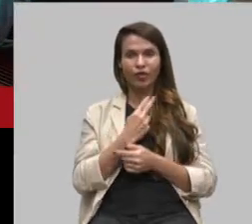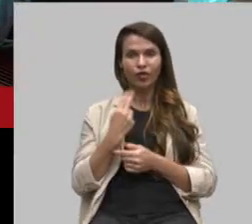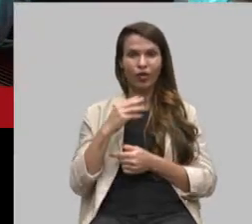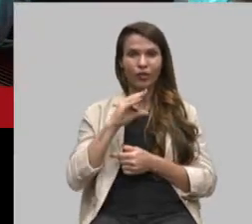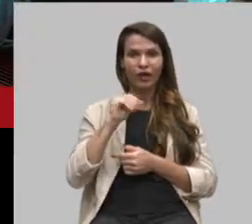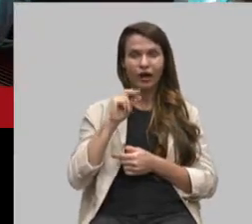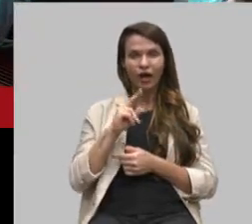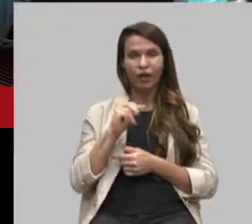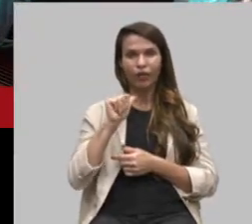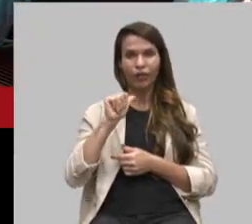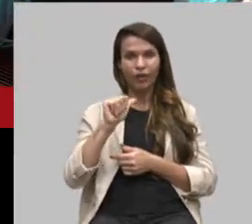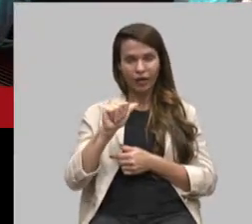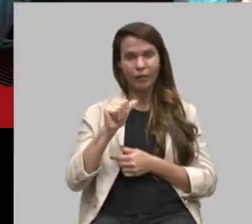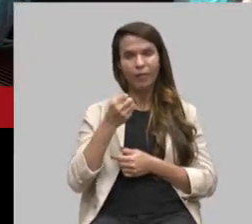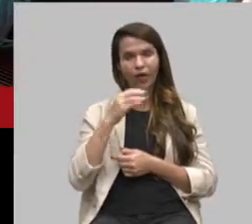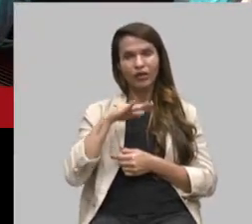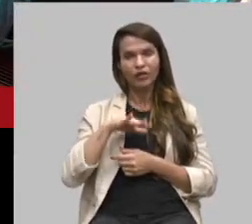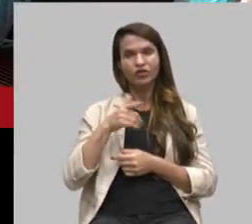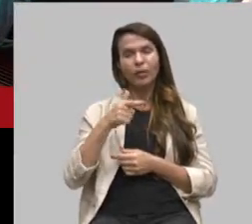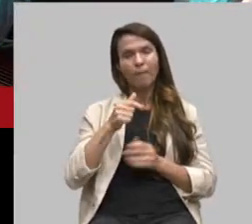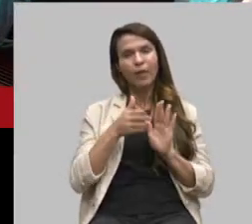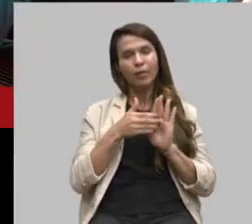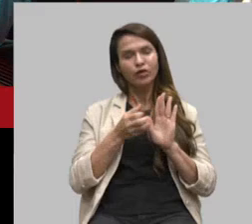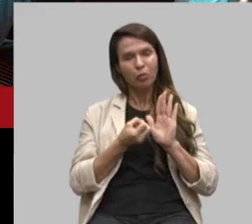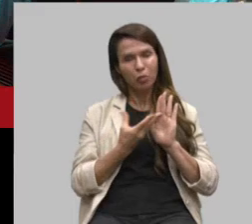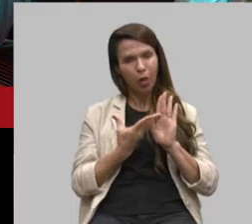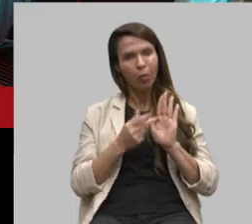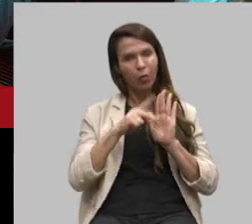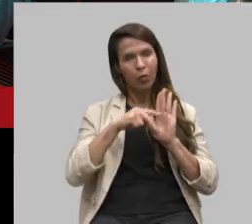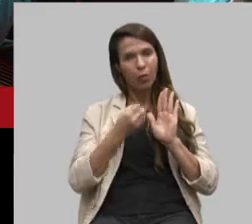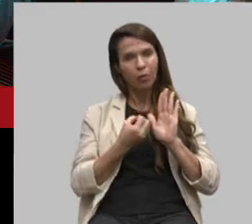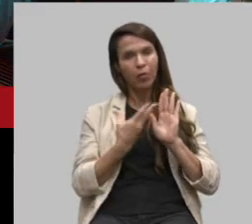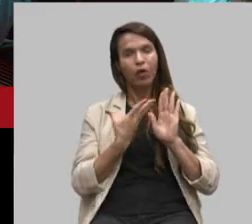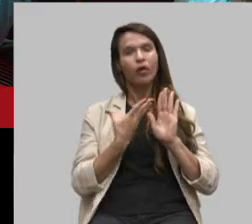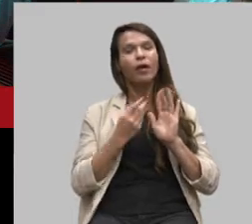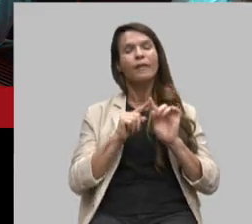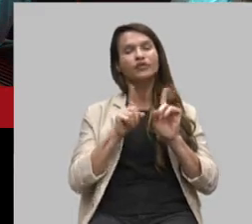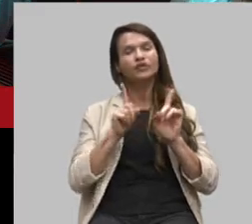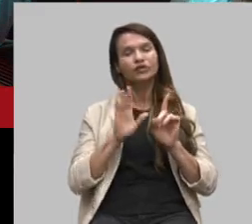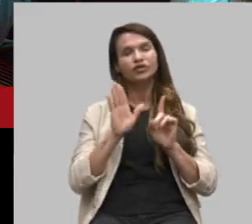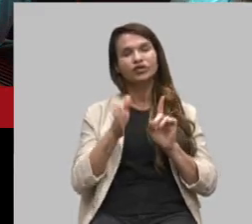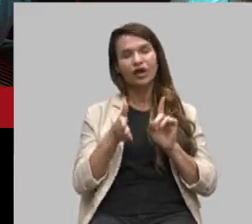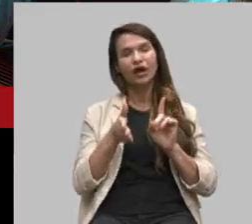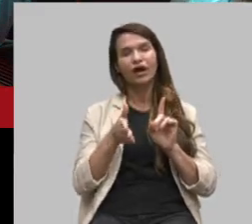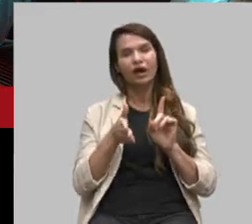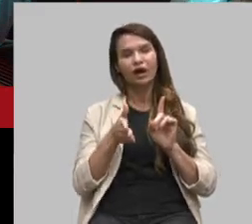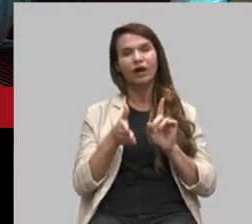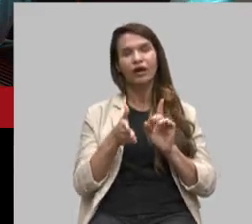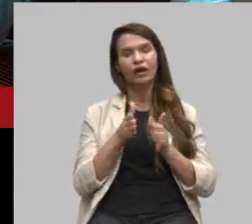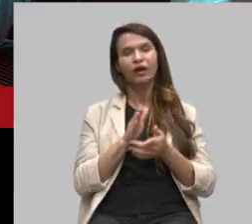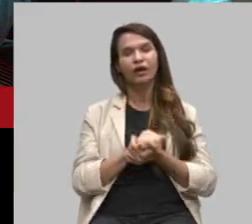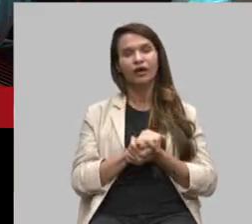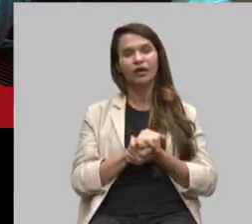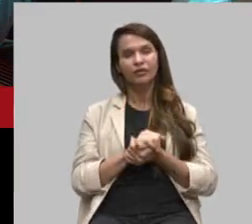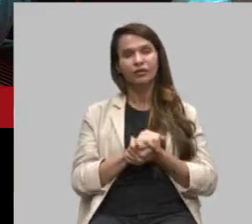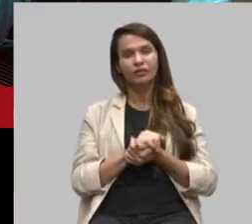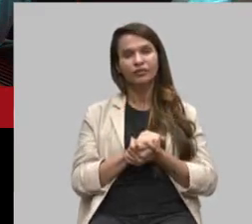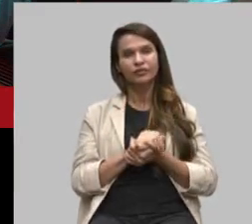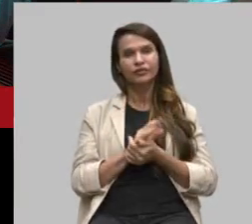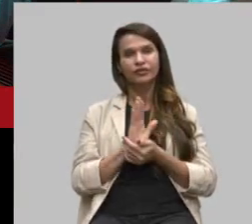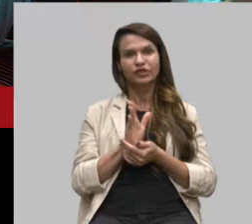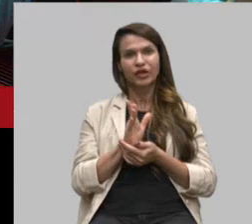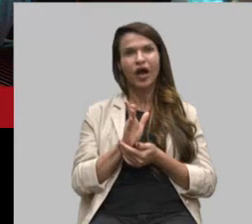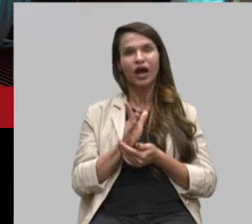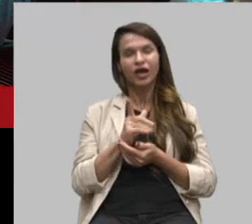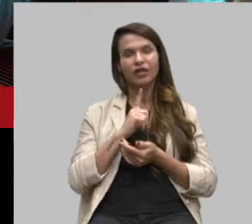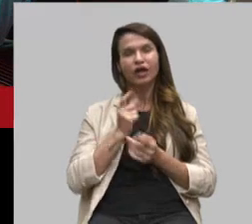novamente e é uma proposta muito boa né um projeto muito bom que portanto já é né no caso já tem essa esse